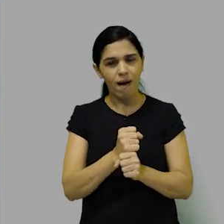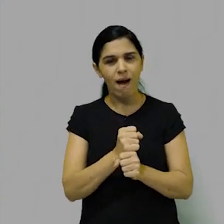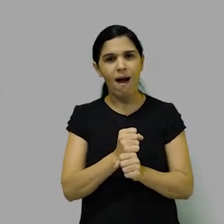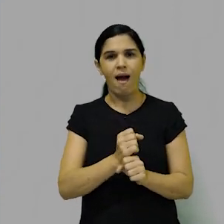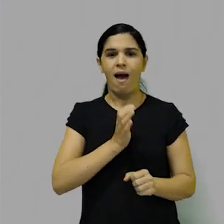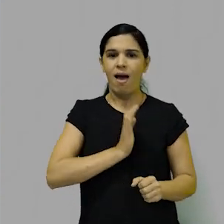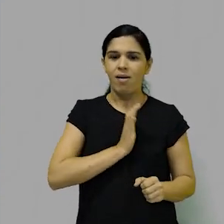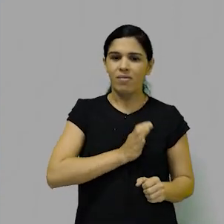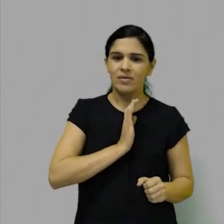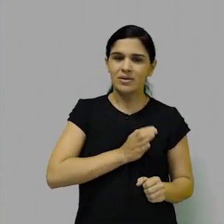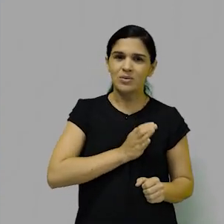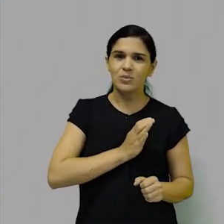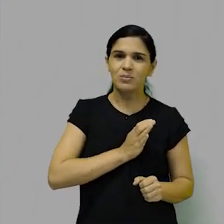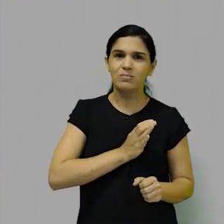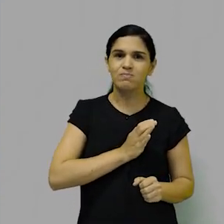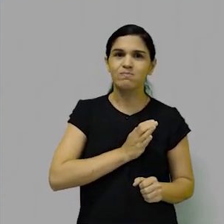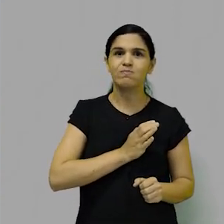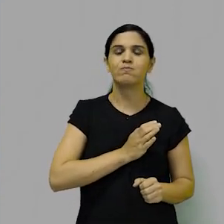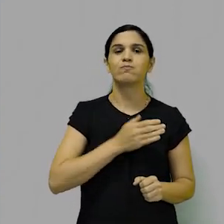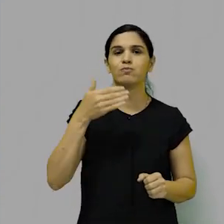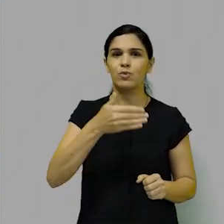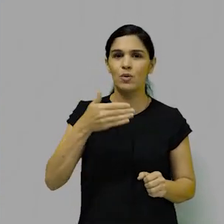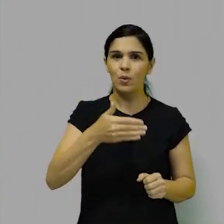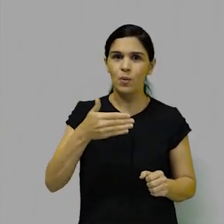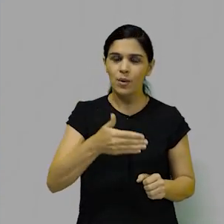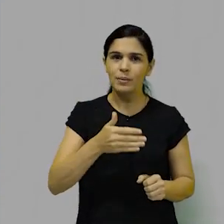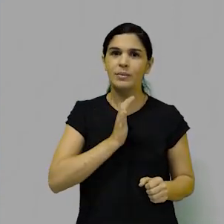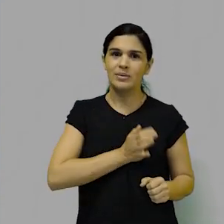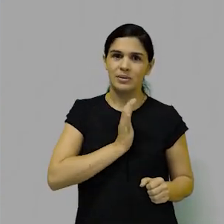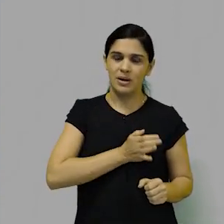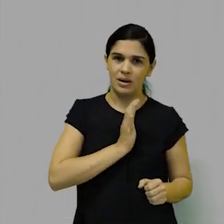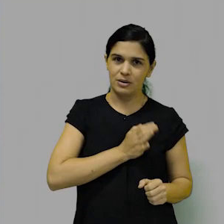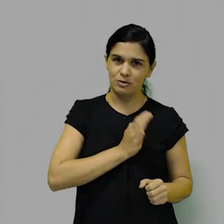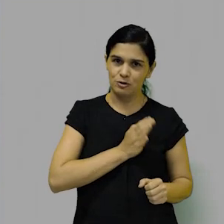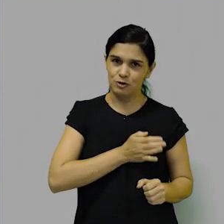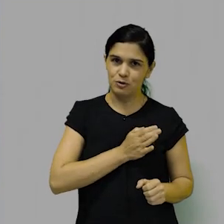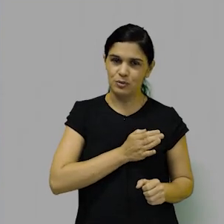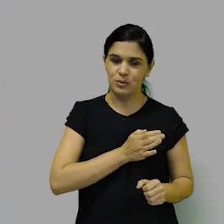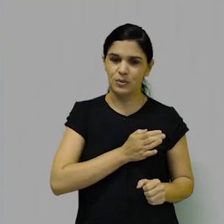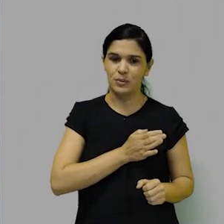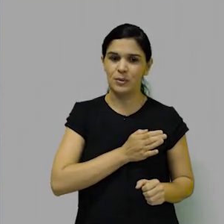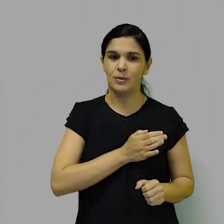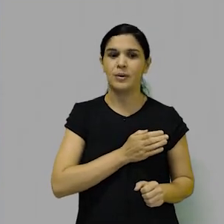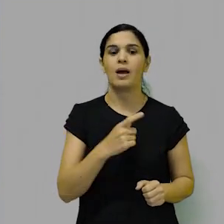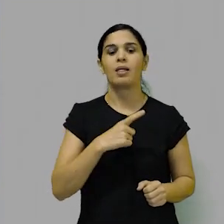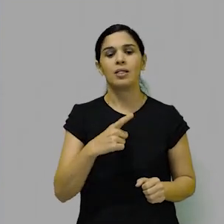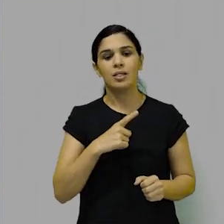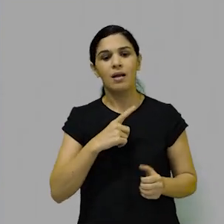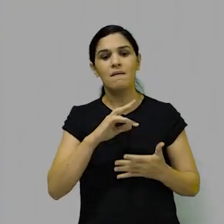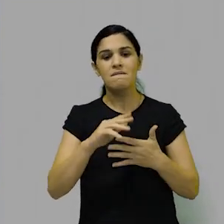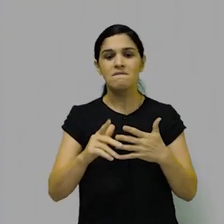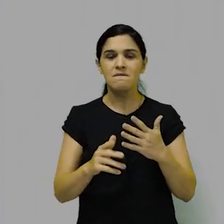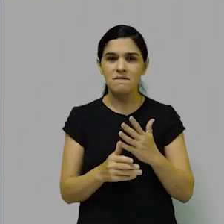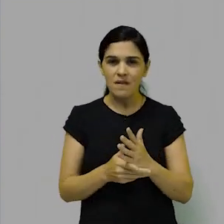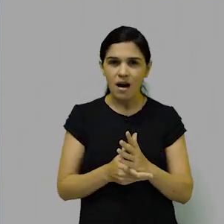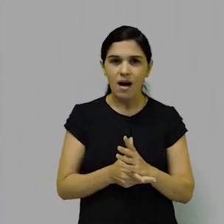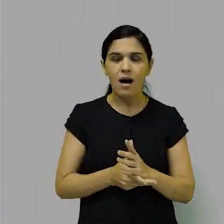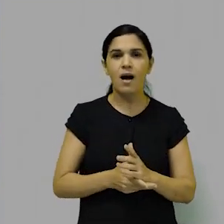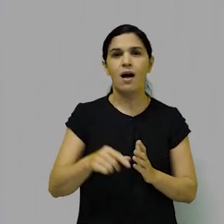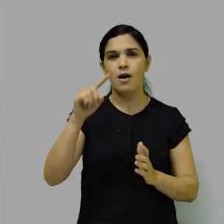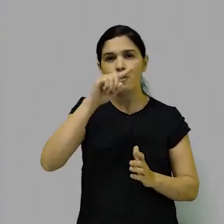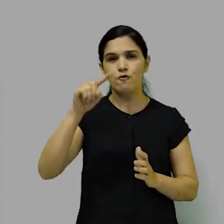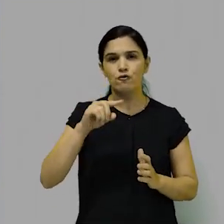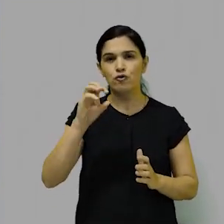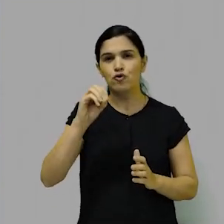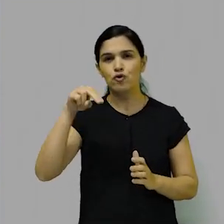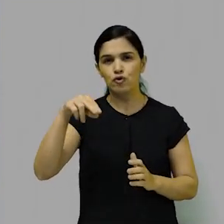zonas de treinamento. Essas zonas de treinamento são 5, tá, galerinha? Zona 1, zona 2, zona 3, zona